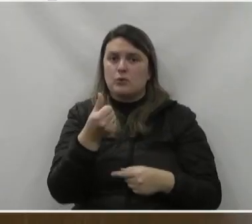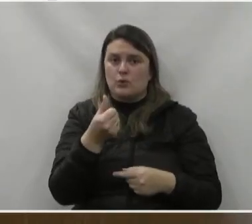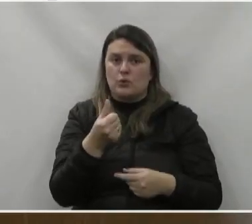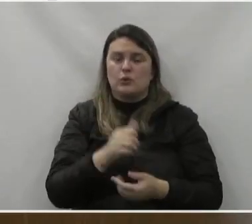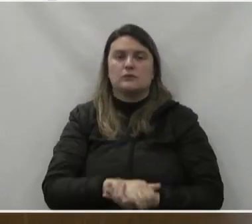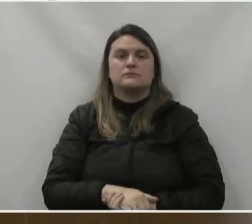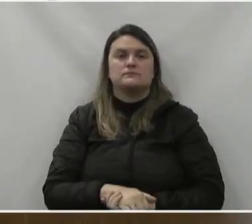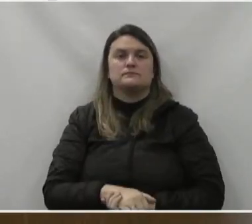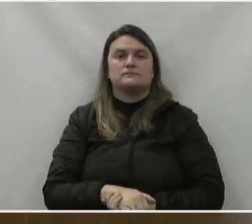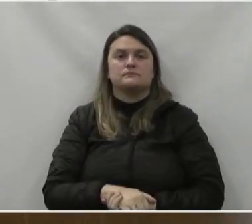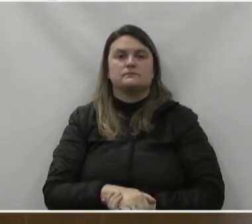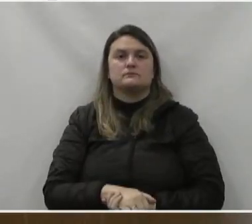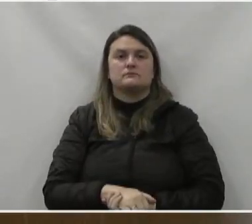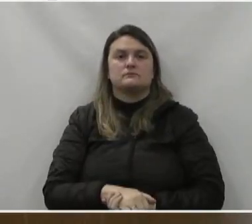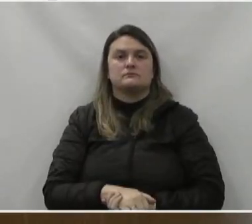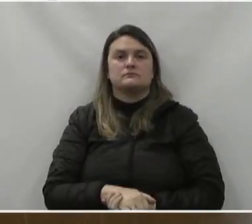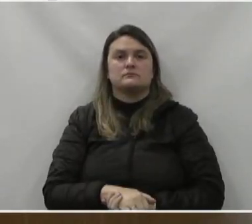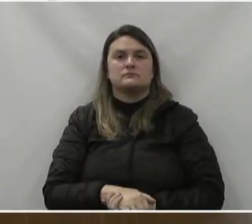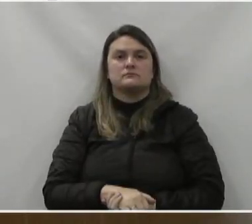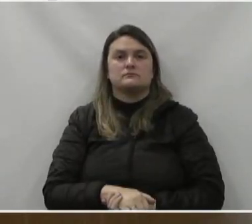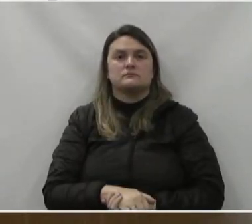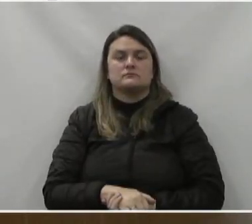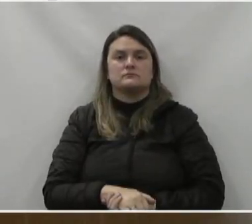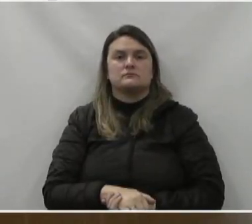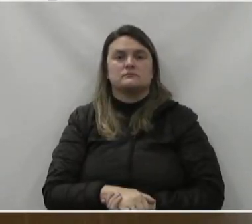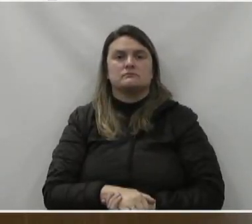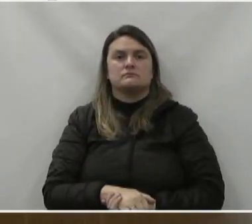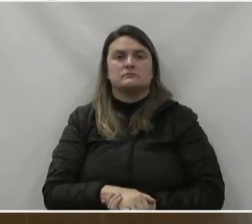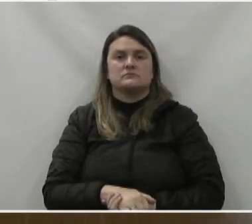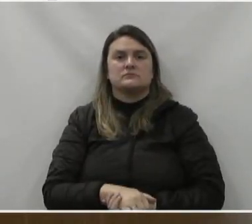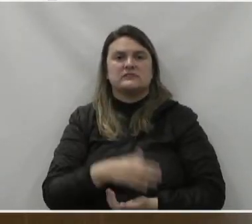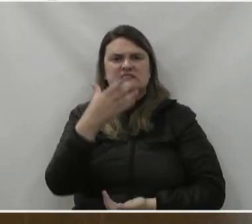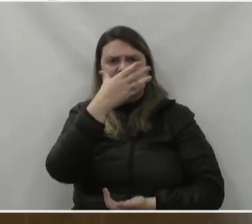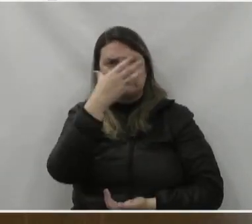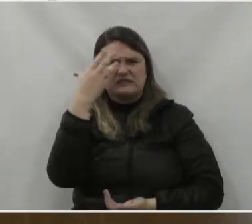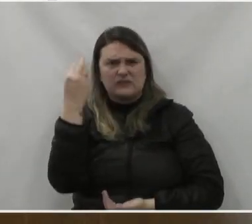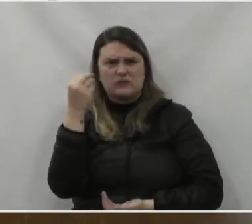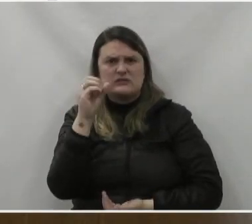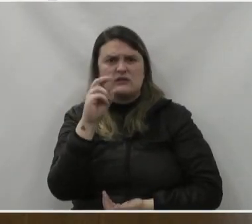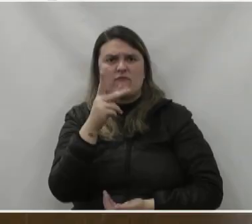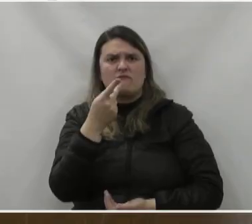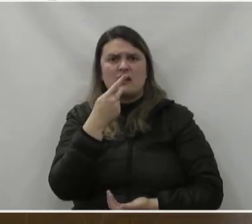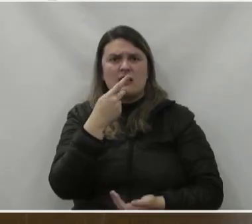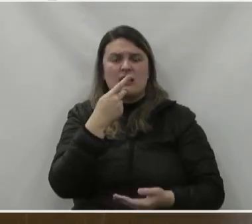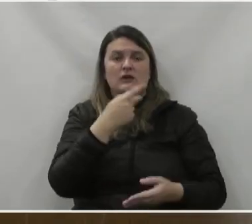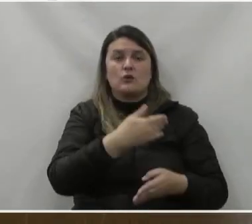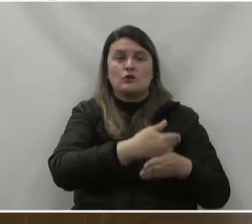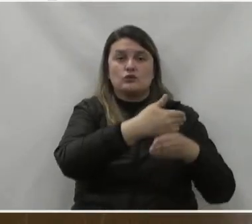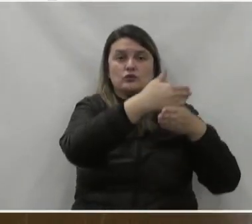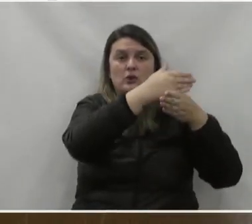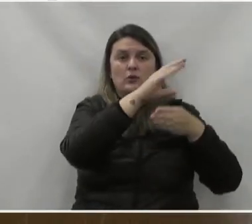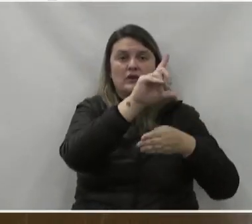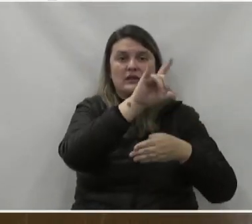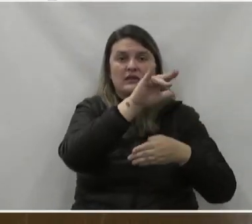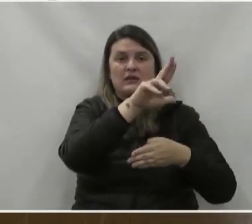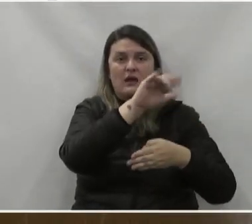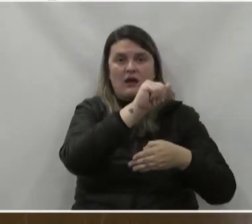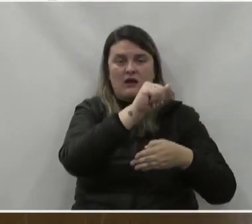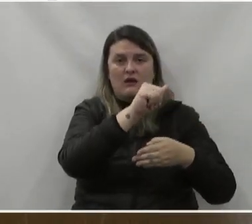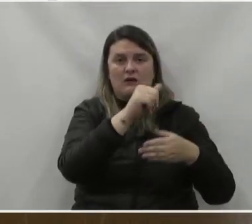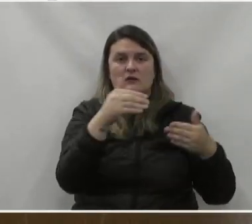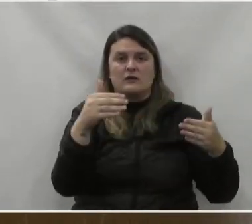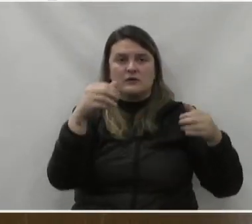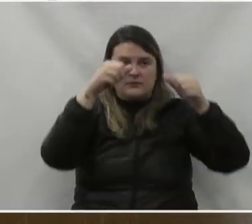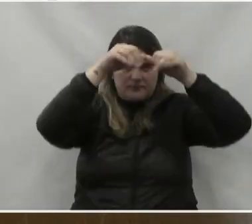tá? Esqueceu, né, que não honrar a palavra, né, com a construção da clínica para nossos autistas, que foi muito